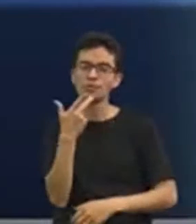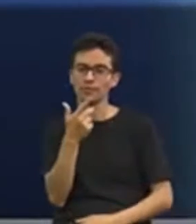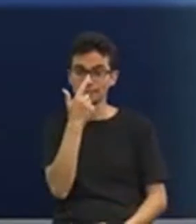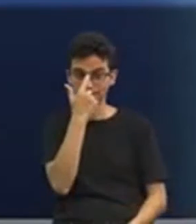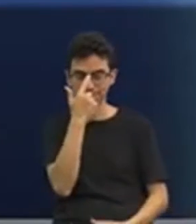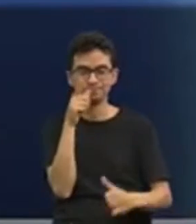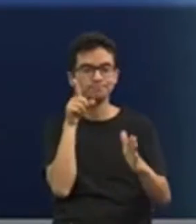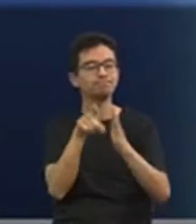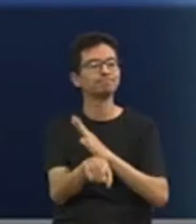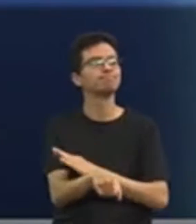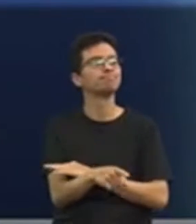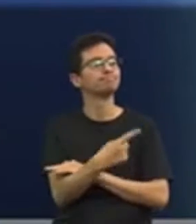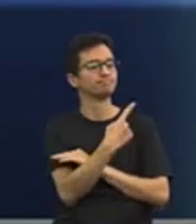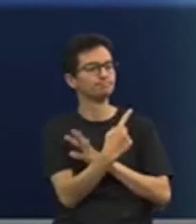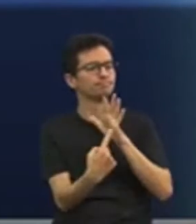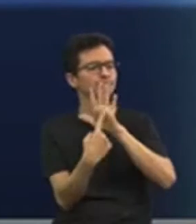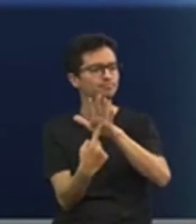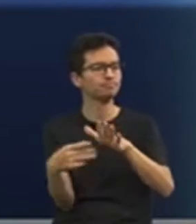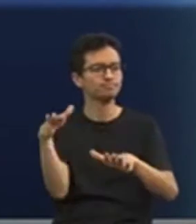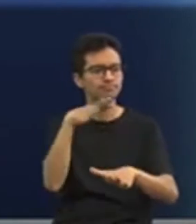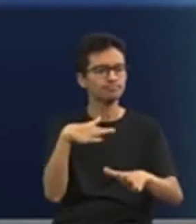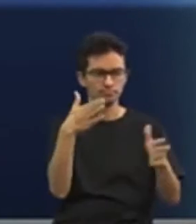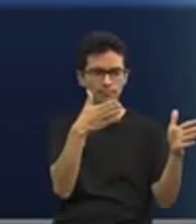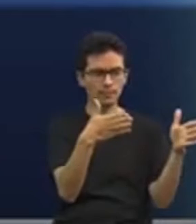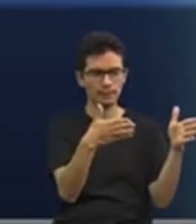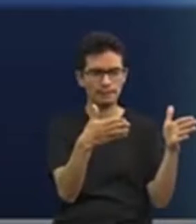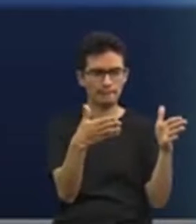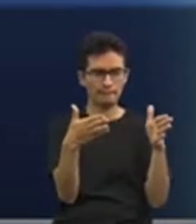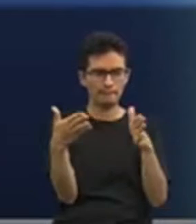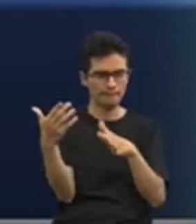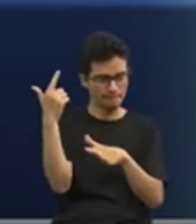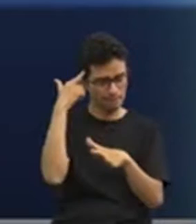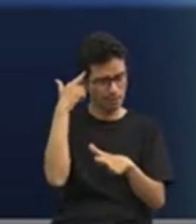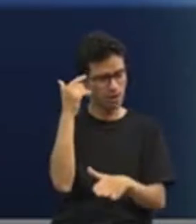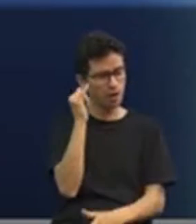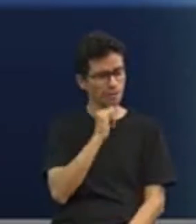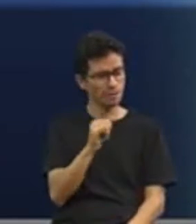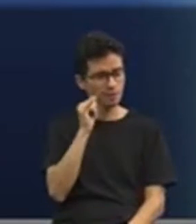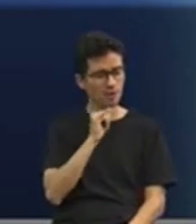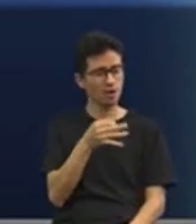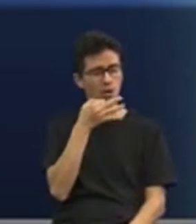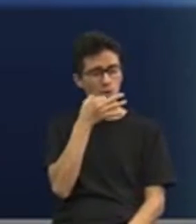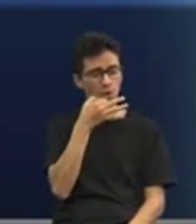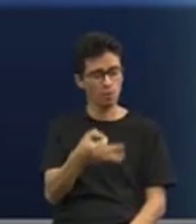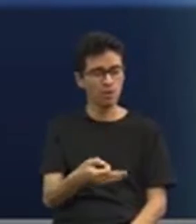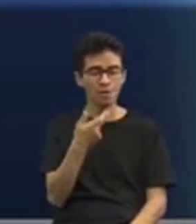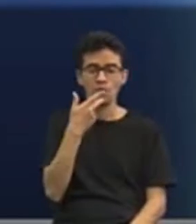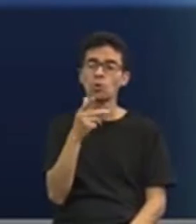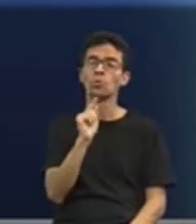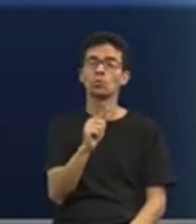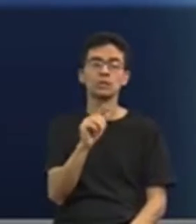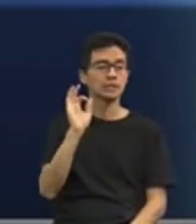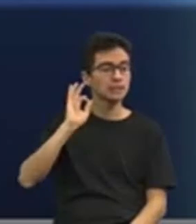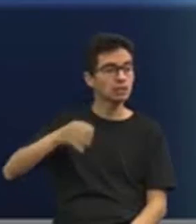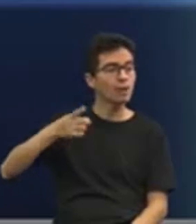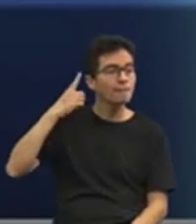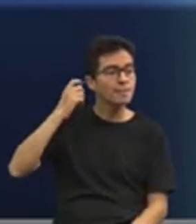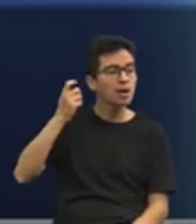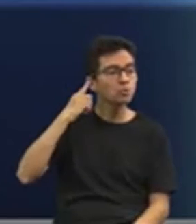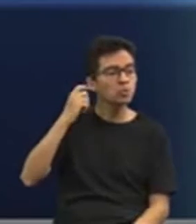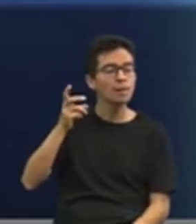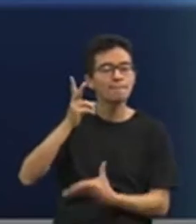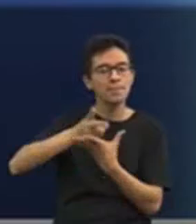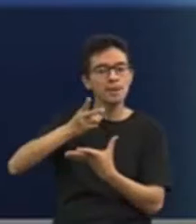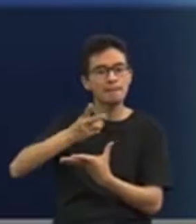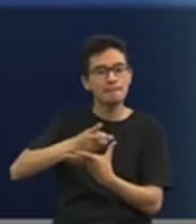dá uma olhadinha comigo considerando os indicadores da passagem do tempo na situação é correto afirmar que a sonoridade